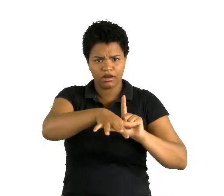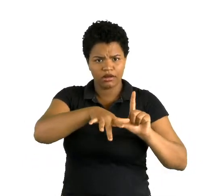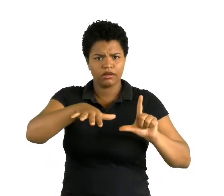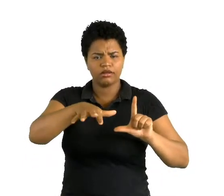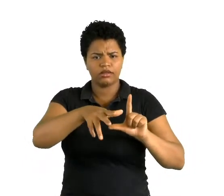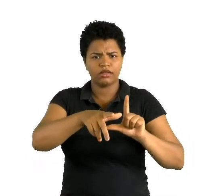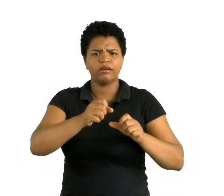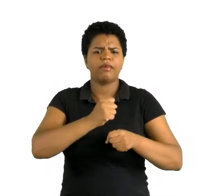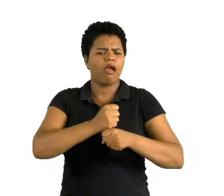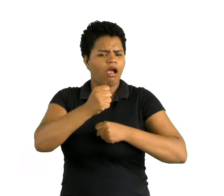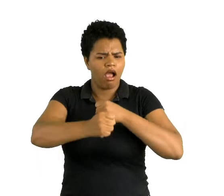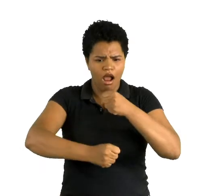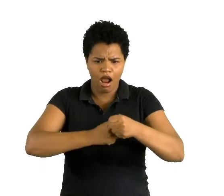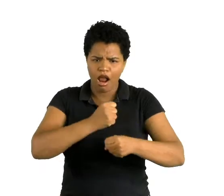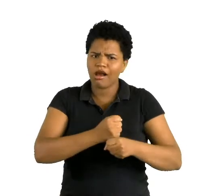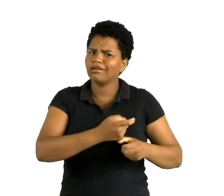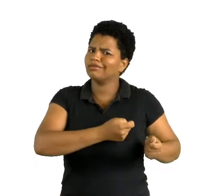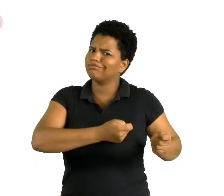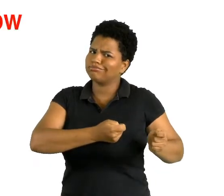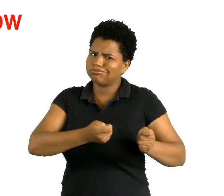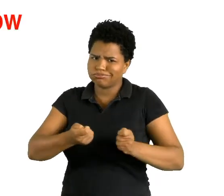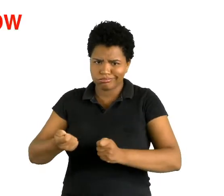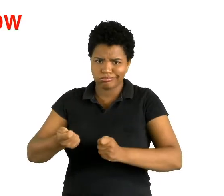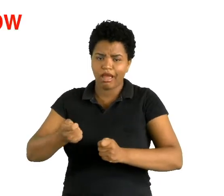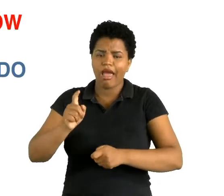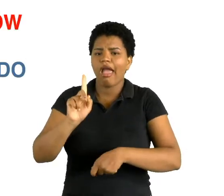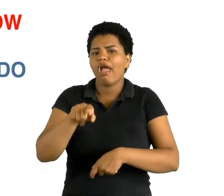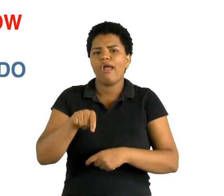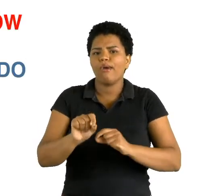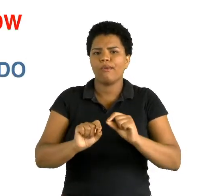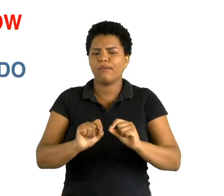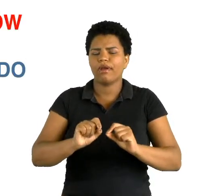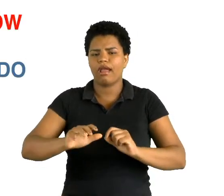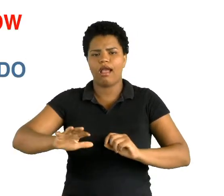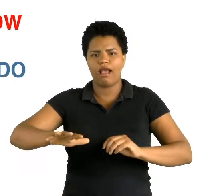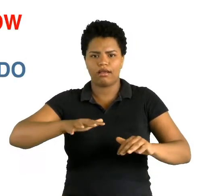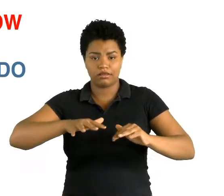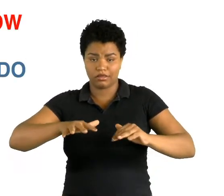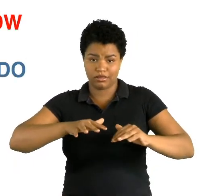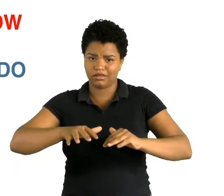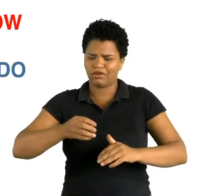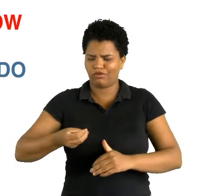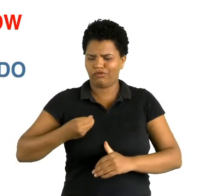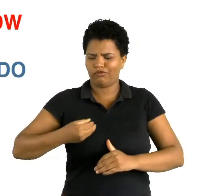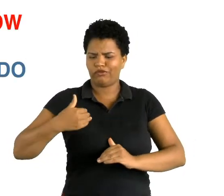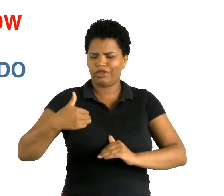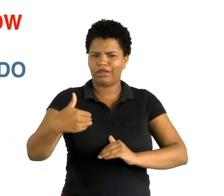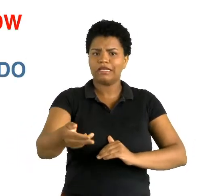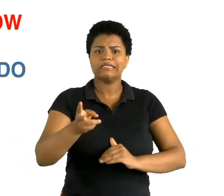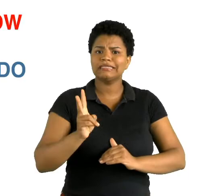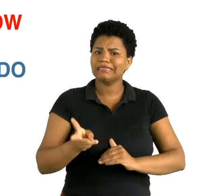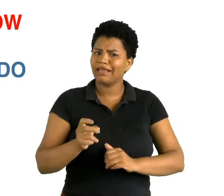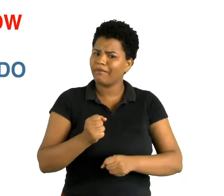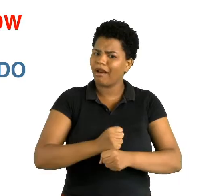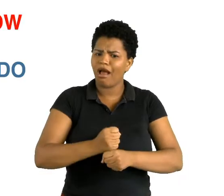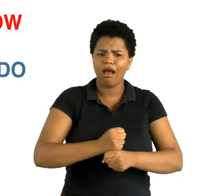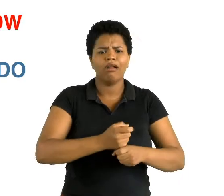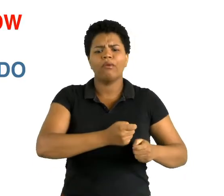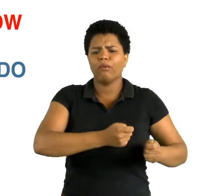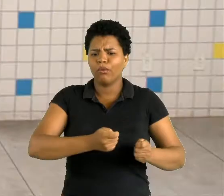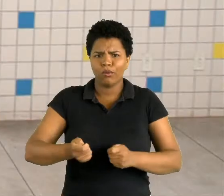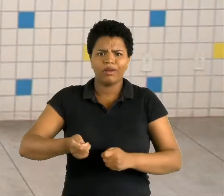Jalapão, todos os anos, ou seja, é uma ação rotineira, quer dizer que todos os anos eu viajo para o